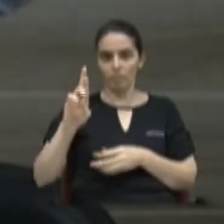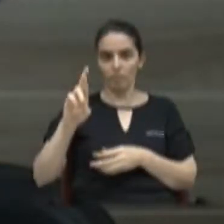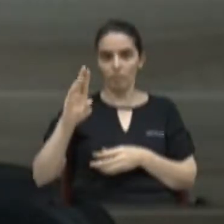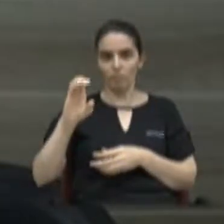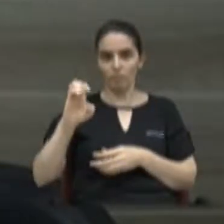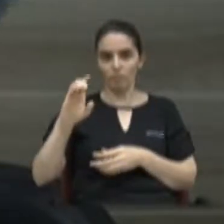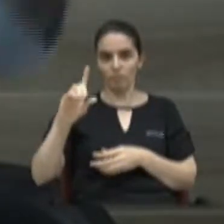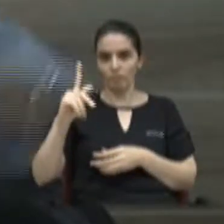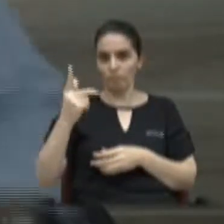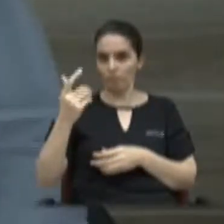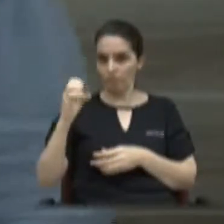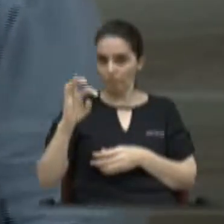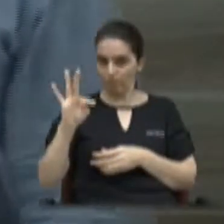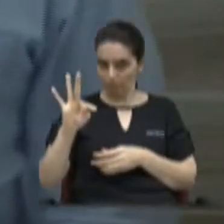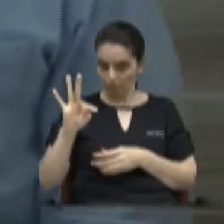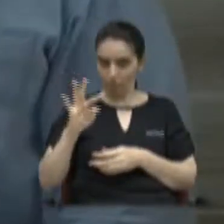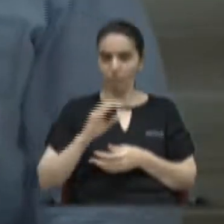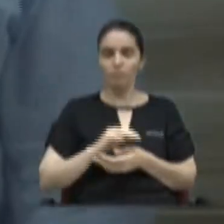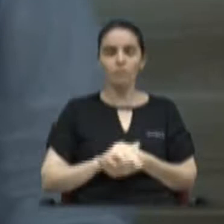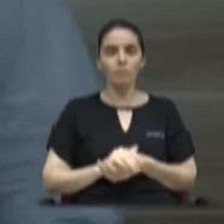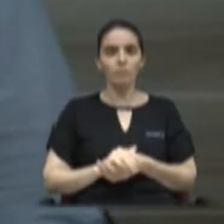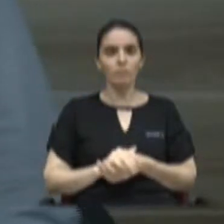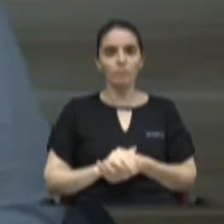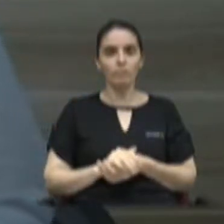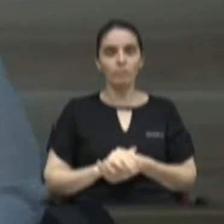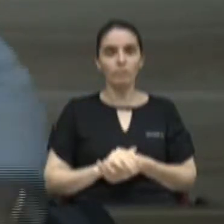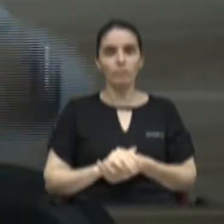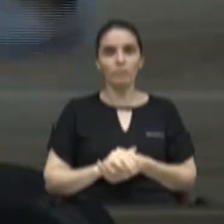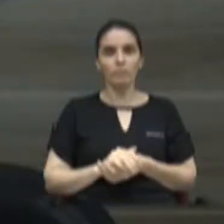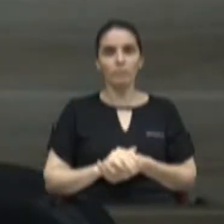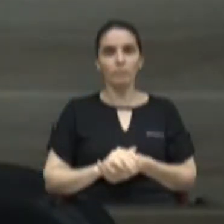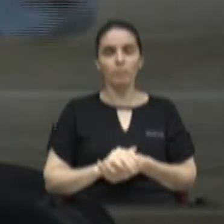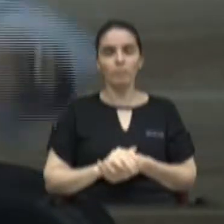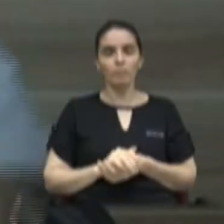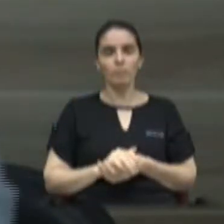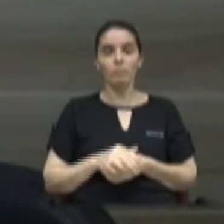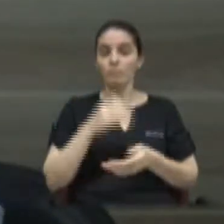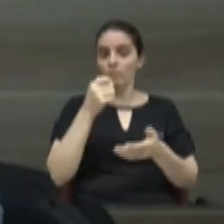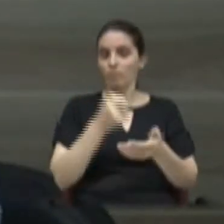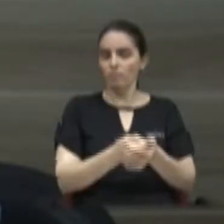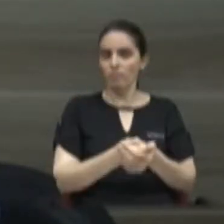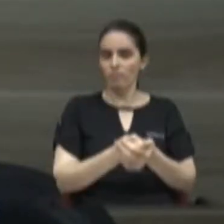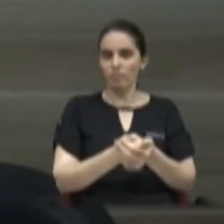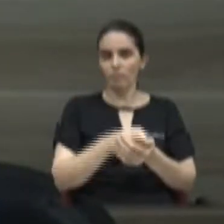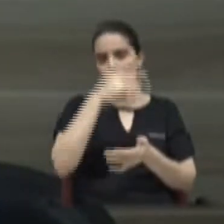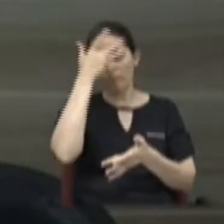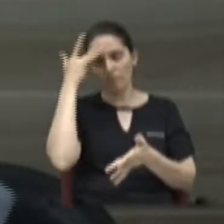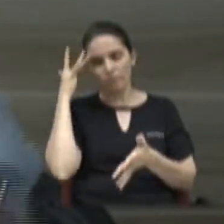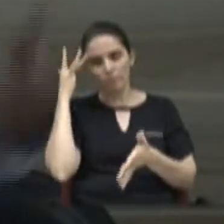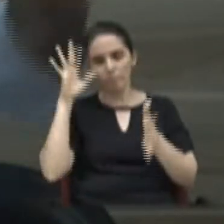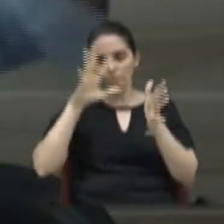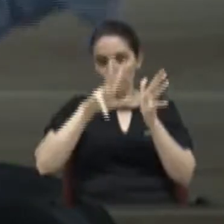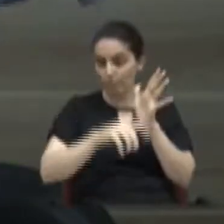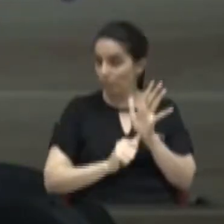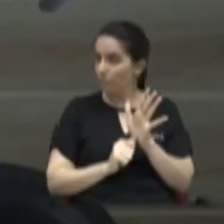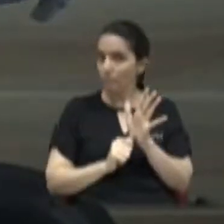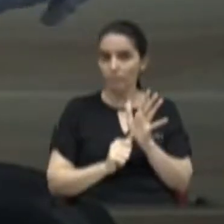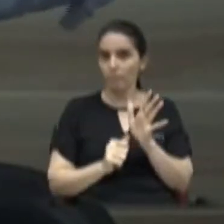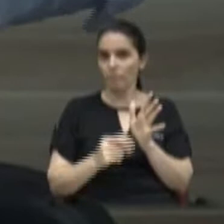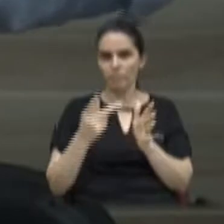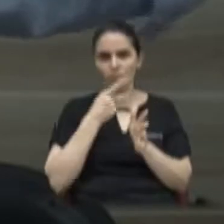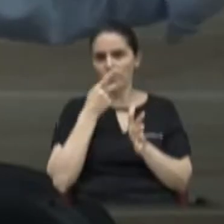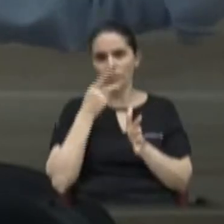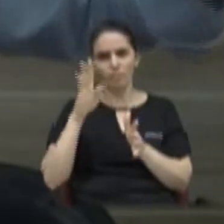recentemente, até 2 anos atrás, sustentava o maior escândalo de corrupção do país. Não estou falando que a